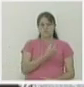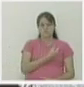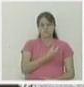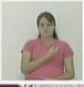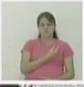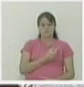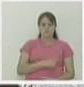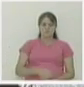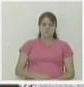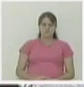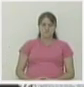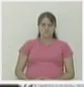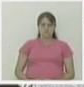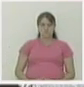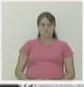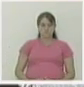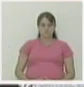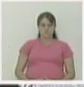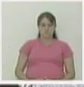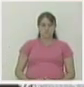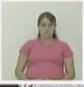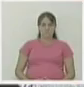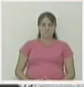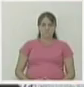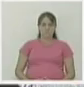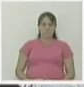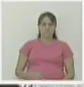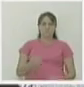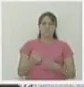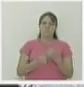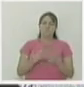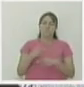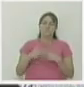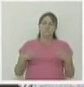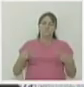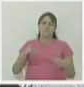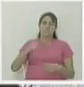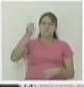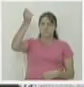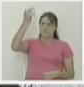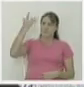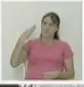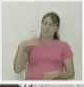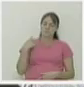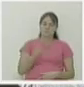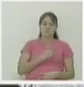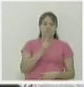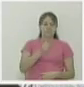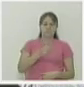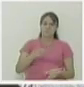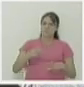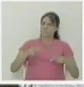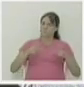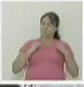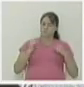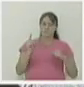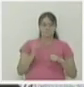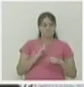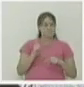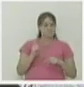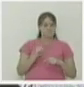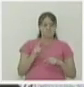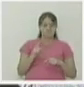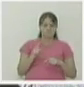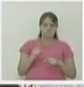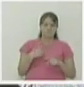E qual é esse presente? Que é presente mesmo, é graça, nós não merecemos, não é questão de mérito, é